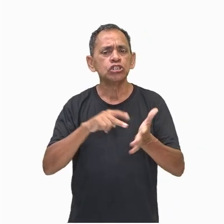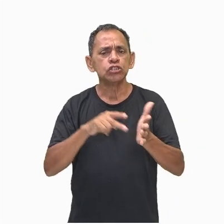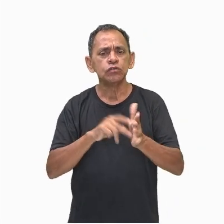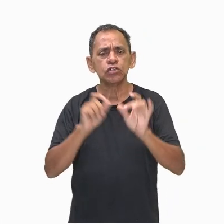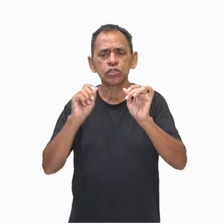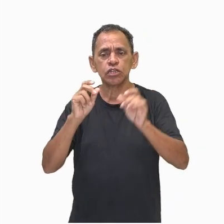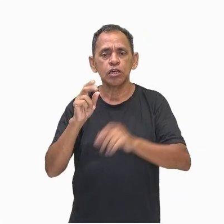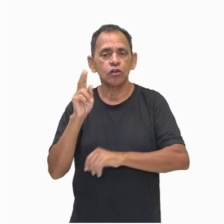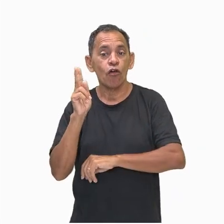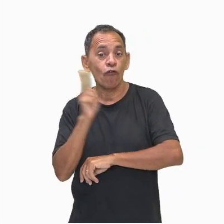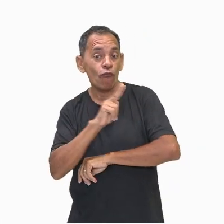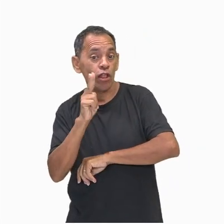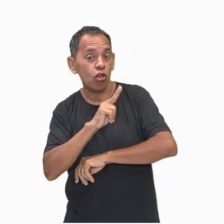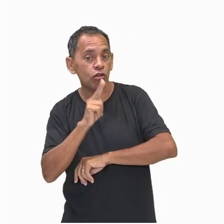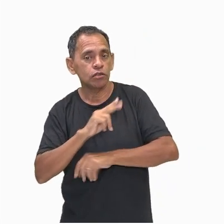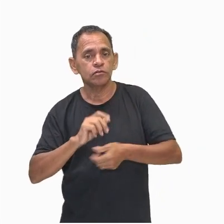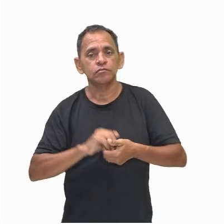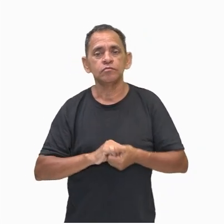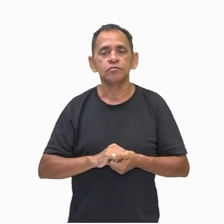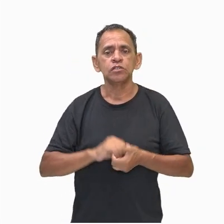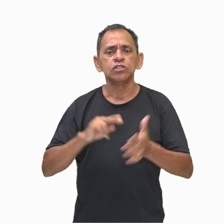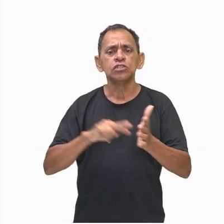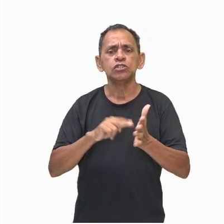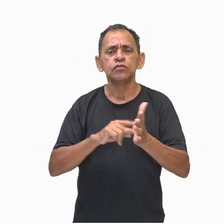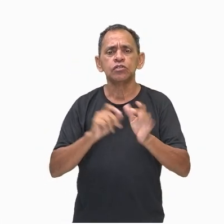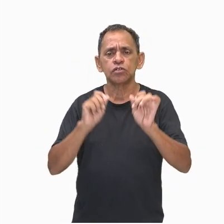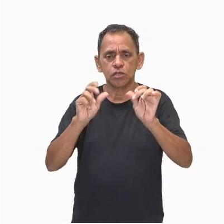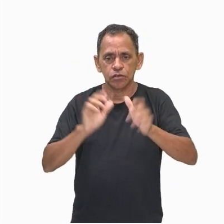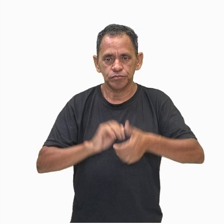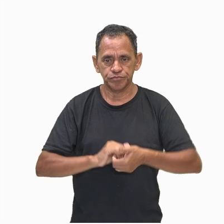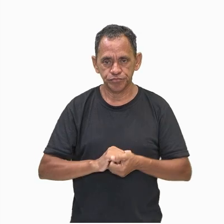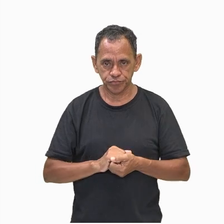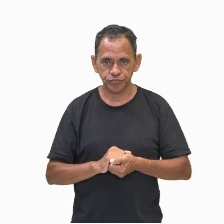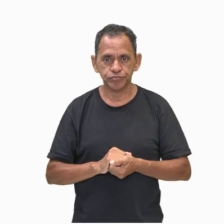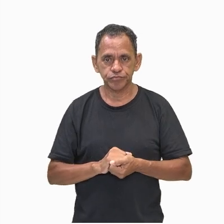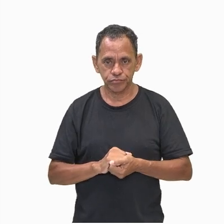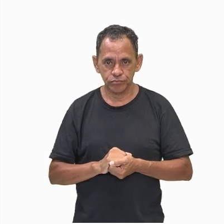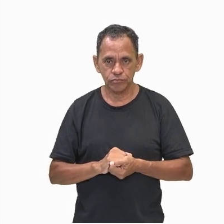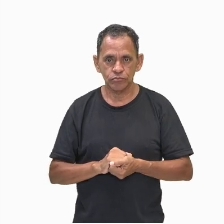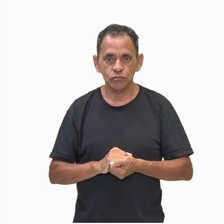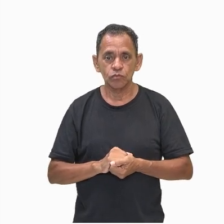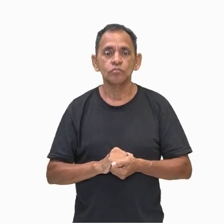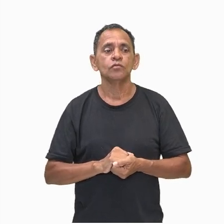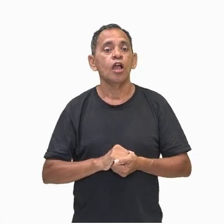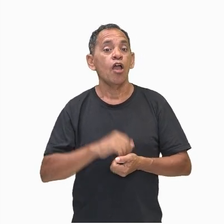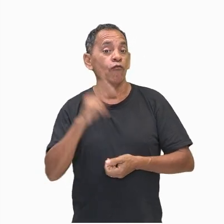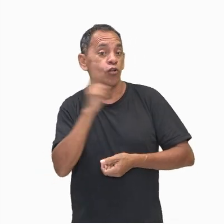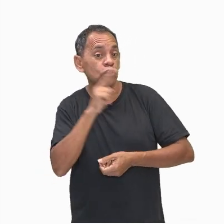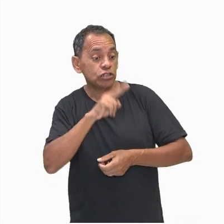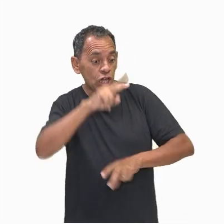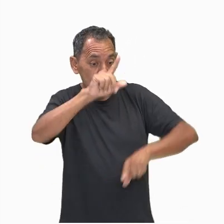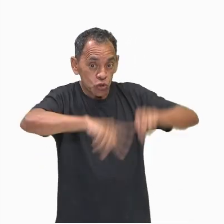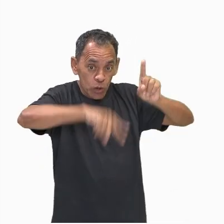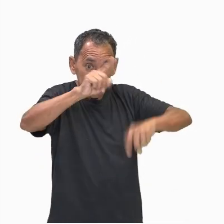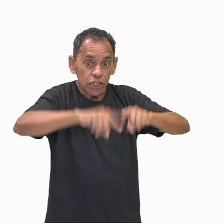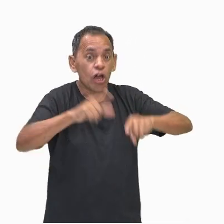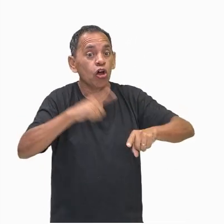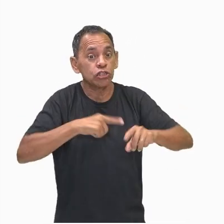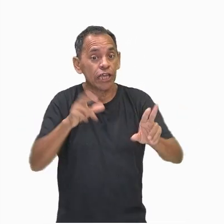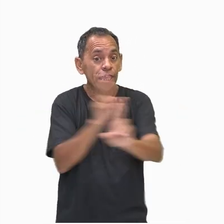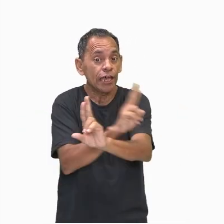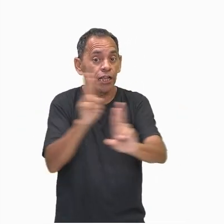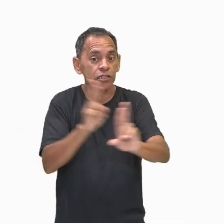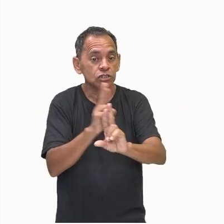velocidade O que é a velocidade pessoal a velocidade de um corpo é dada pela relação entre o